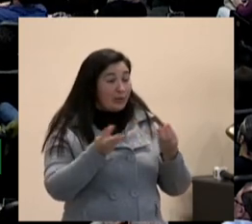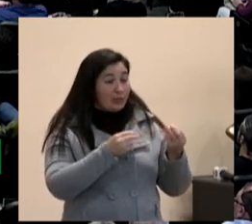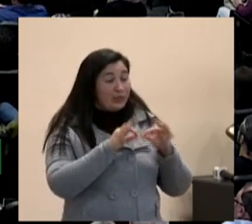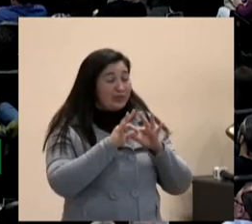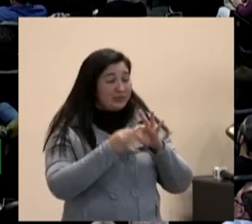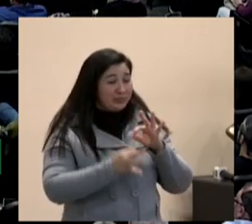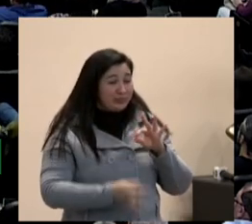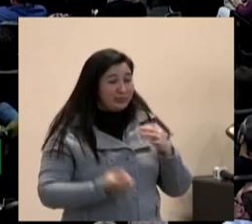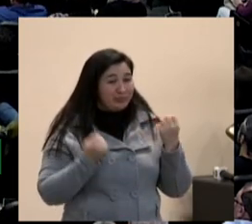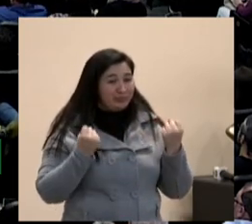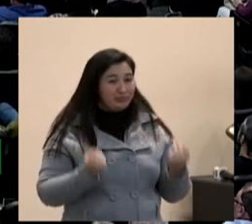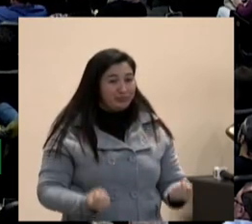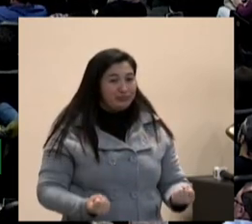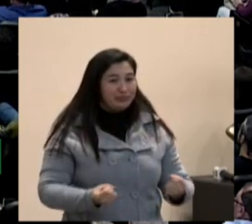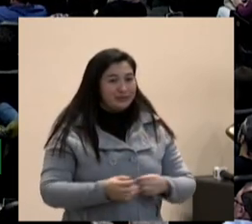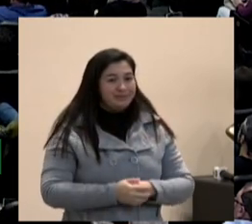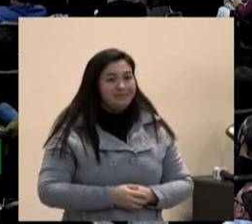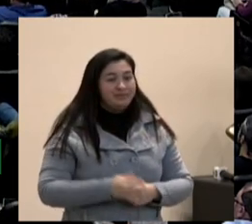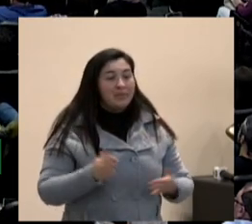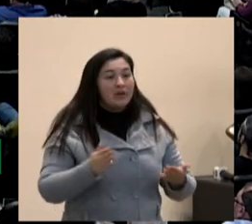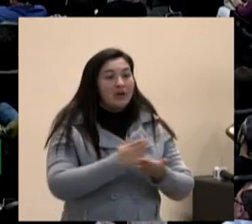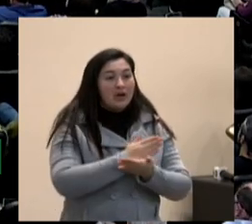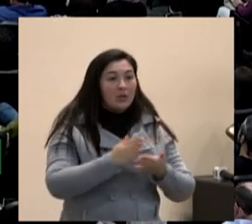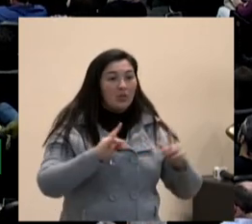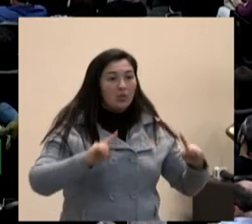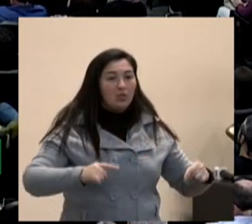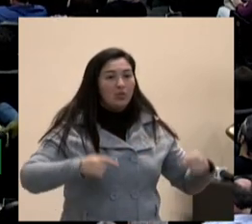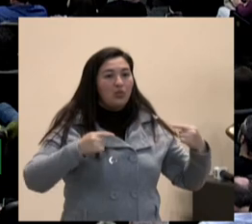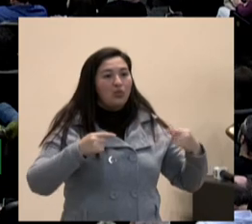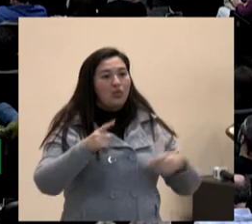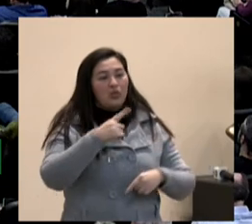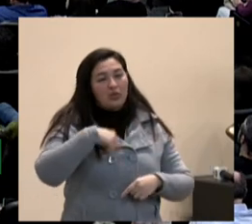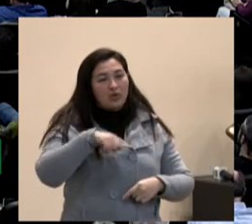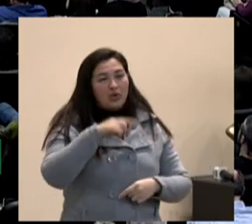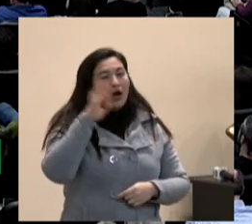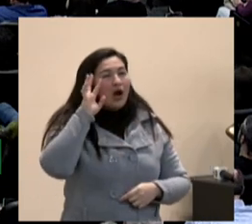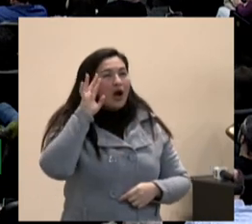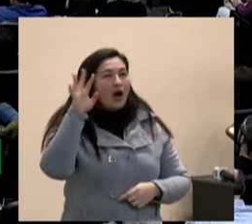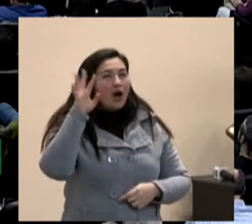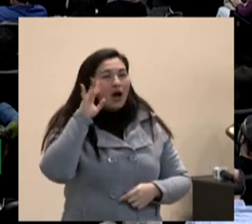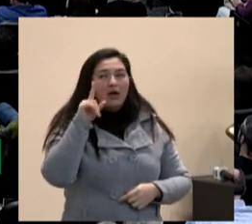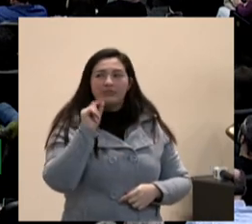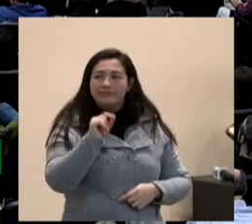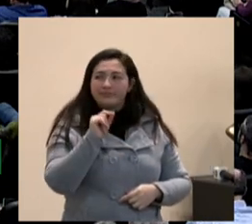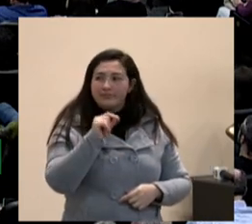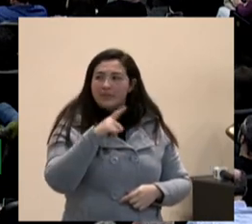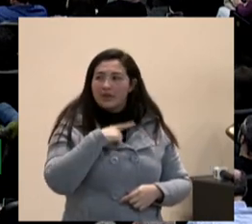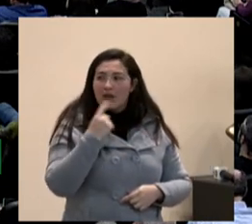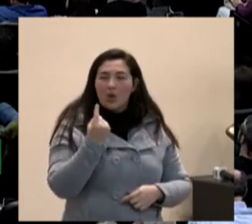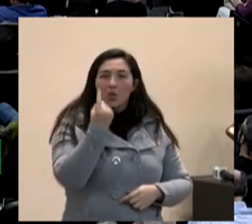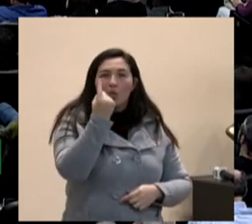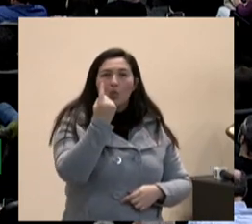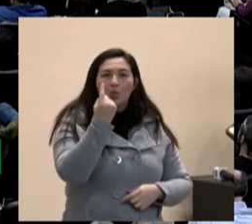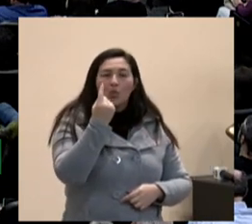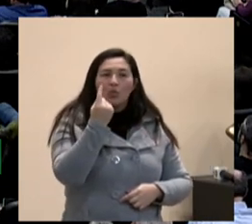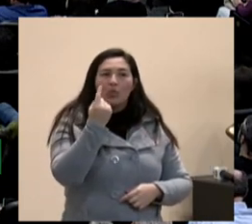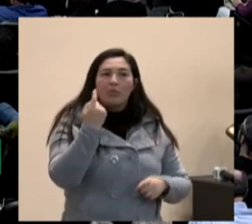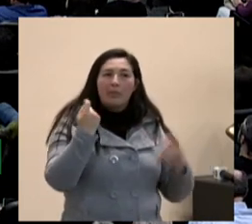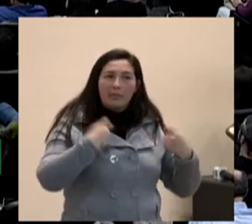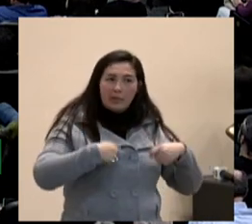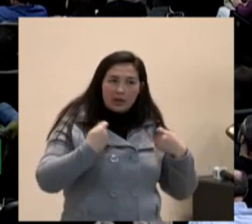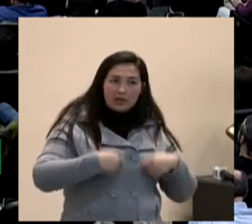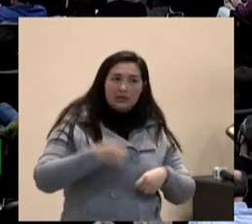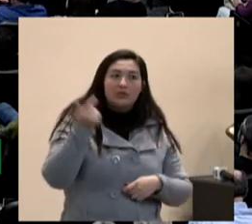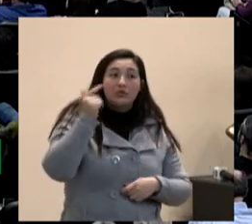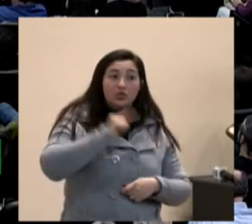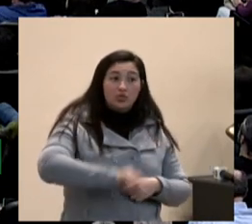Bom, alguns dos desafios para a gente pensar, né, esse novo, tem uma questão que eu acho que vale a pena a gente também reafirmar,